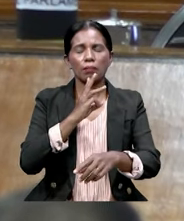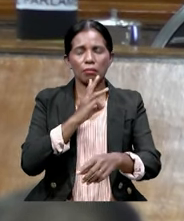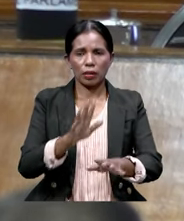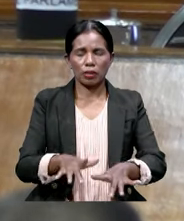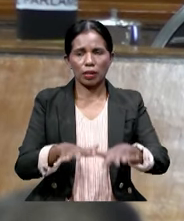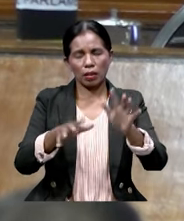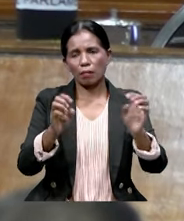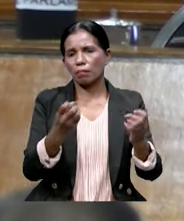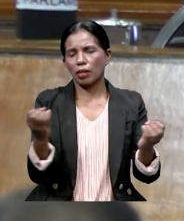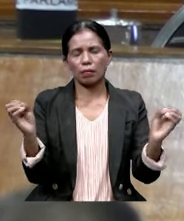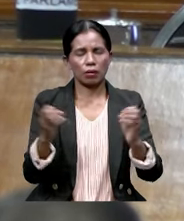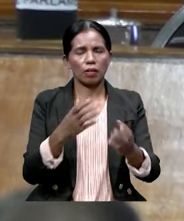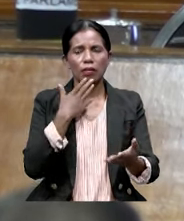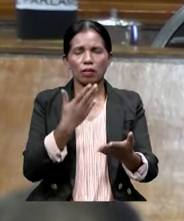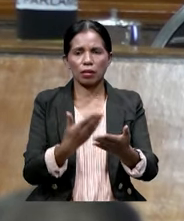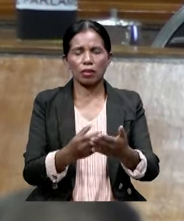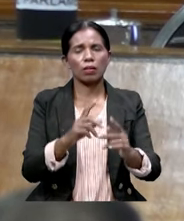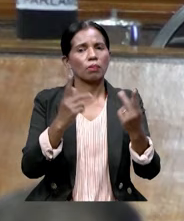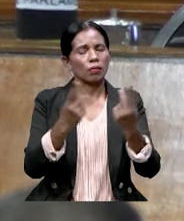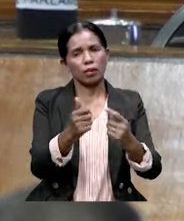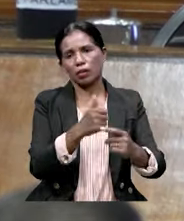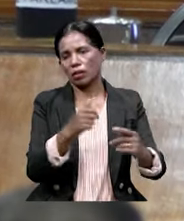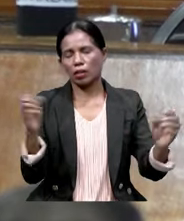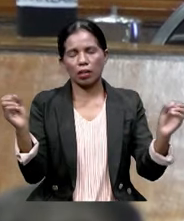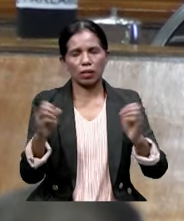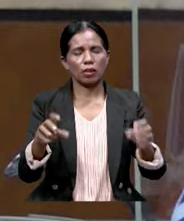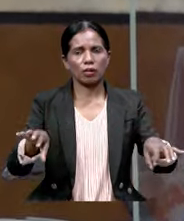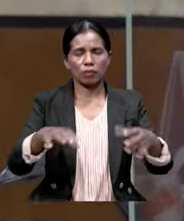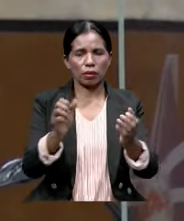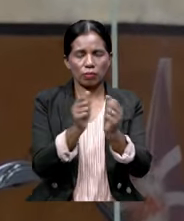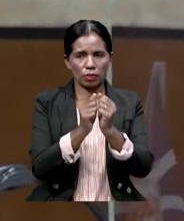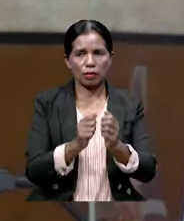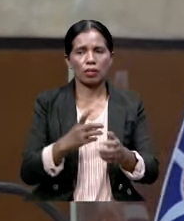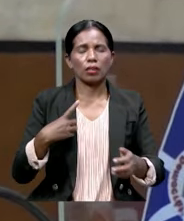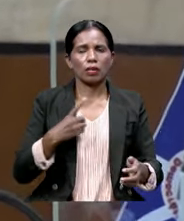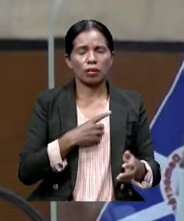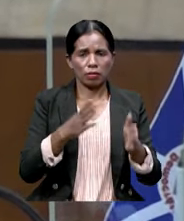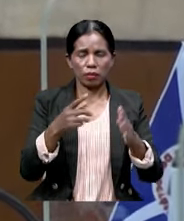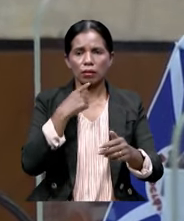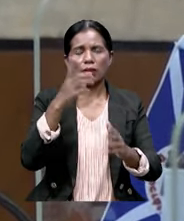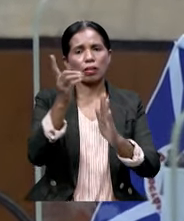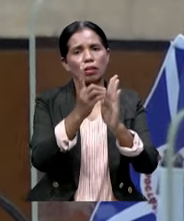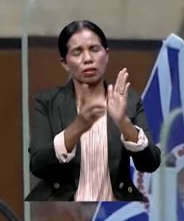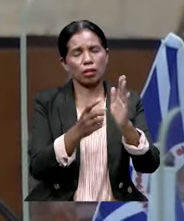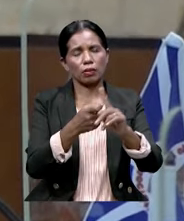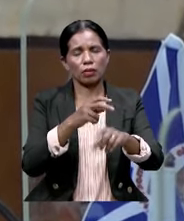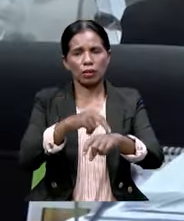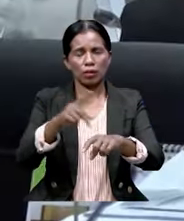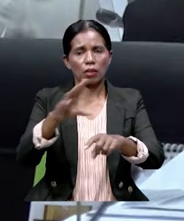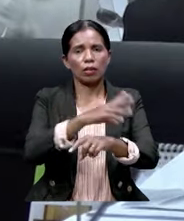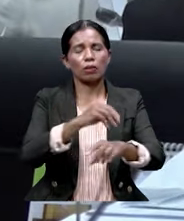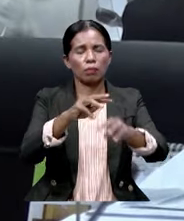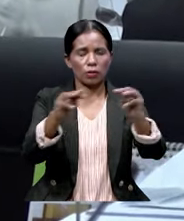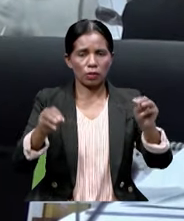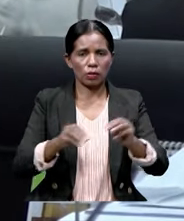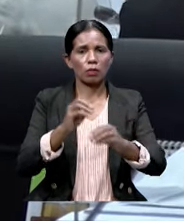barak makladung iha qualidade inclui companhia balung la iha contrato. Deputada ne lamenta dado susi nasional no município konaba